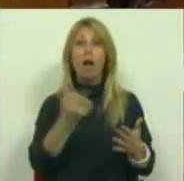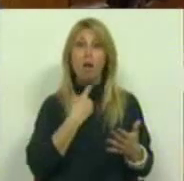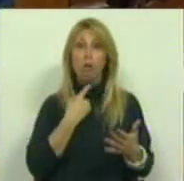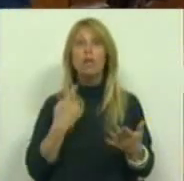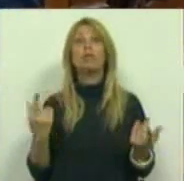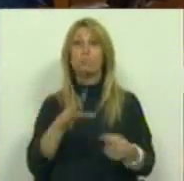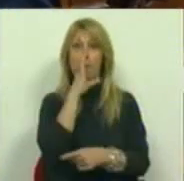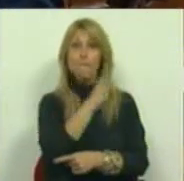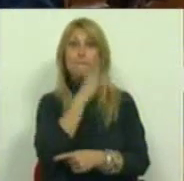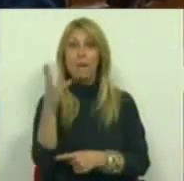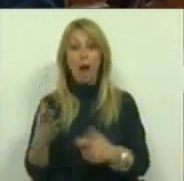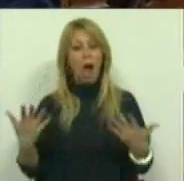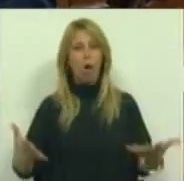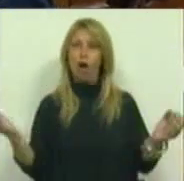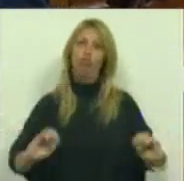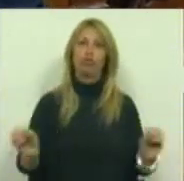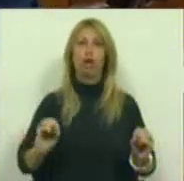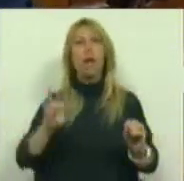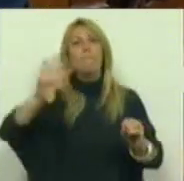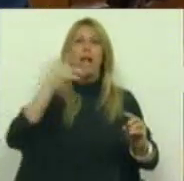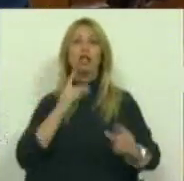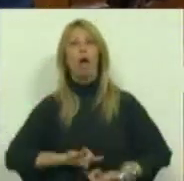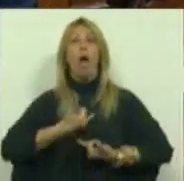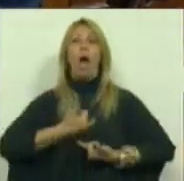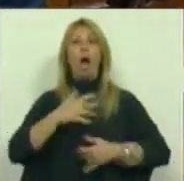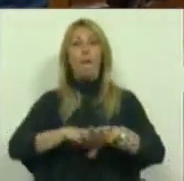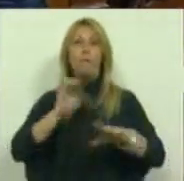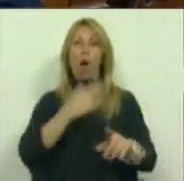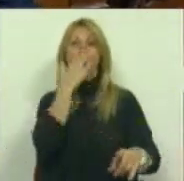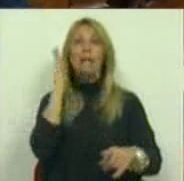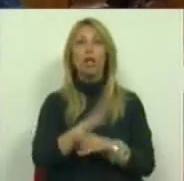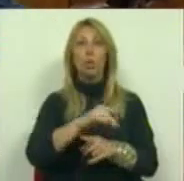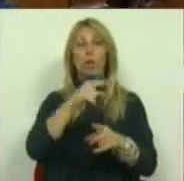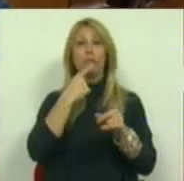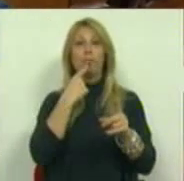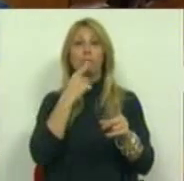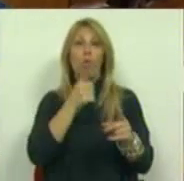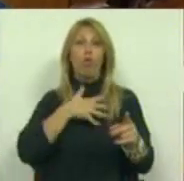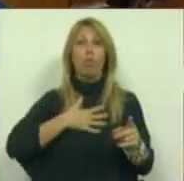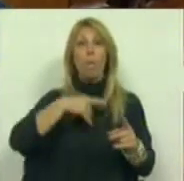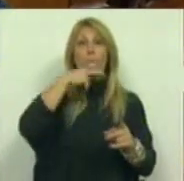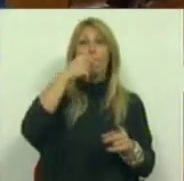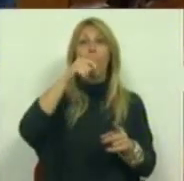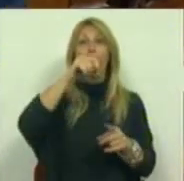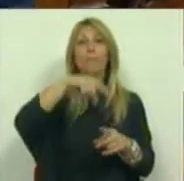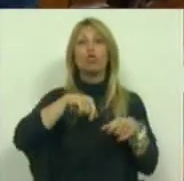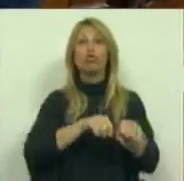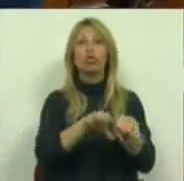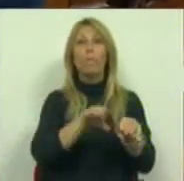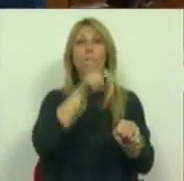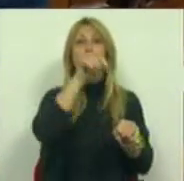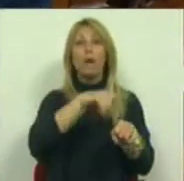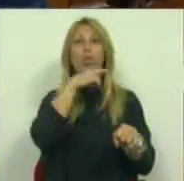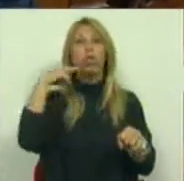neste momento com um país chocado perante a atitude da Jerónimo Martins, de Pingo Doce, mas também perante a atitude das restantes maiores empresas